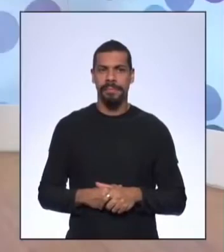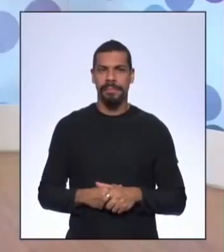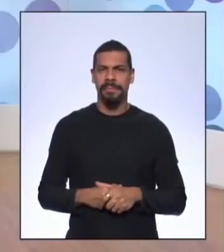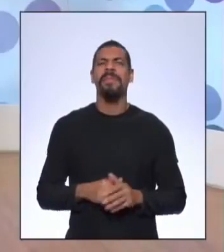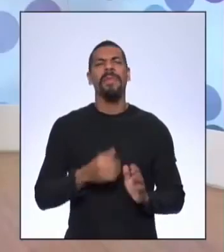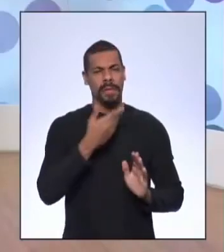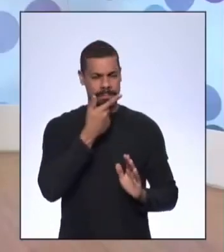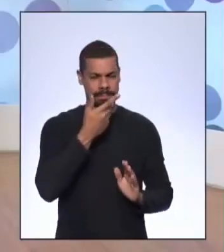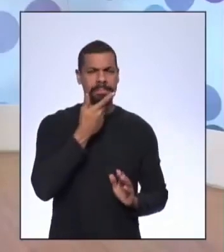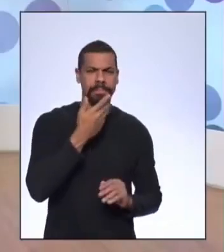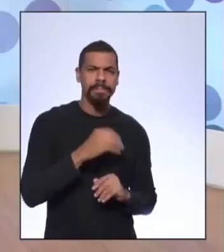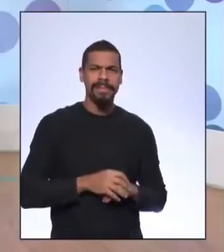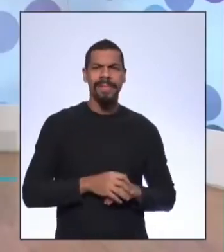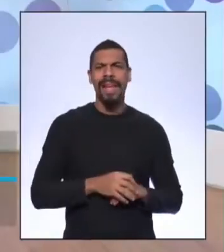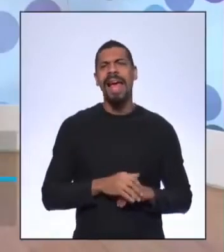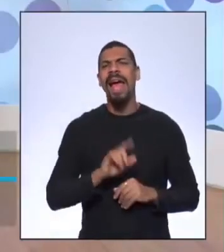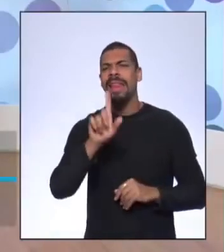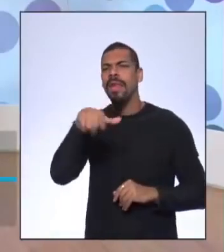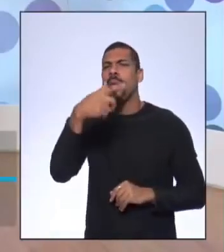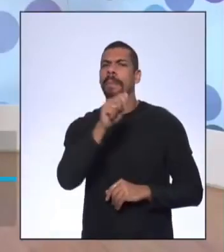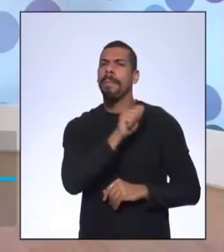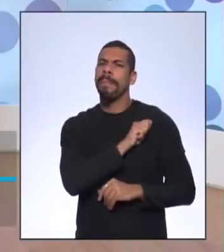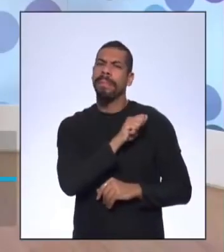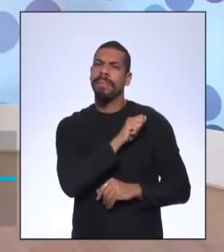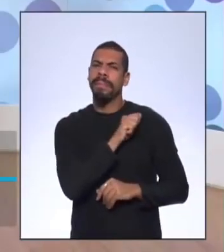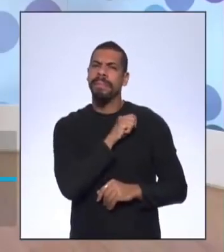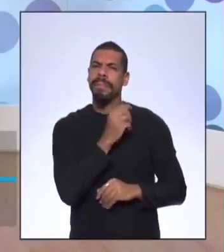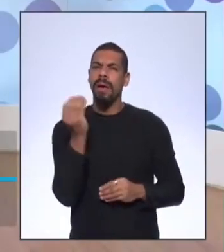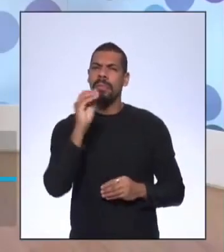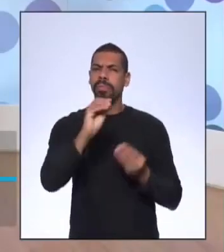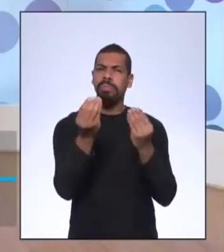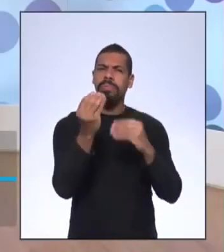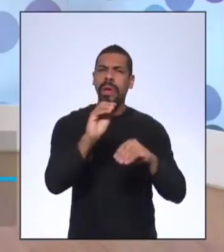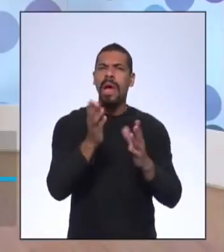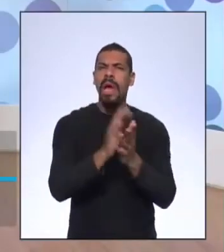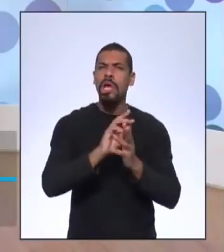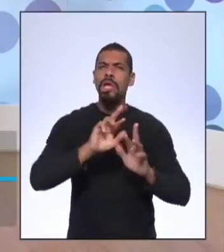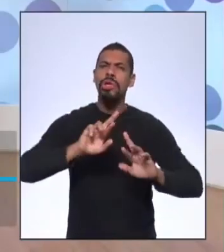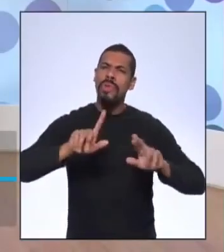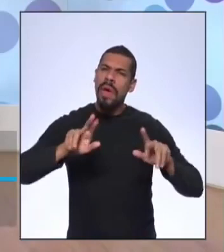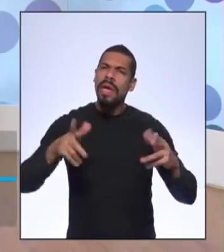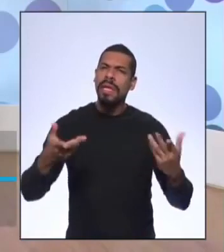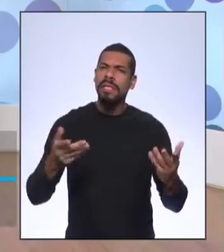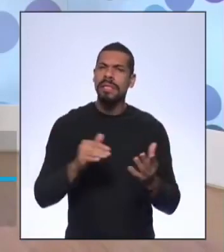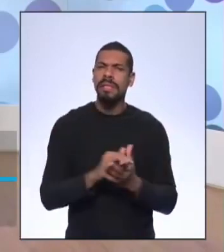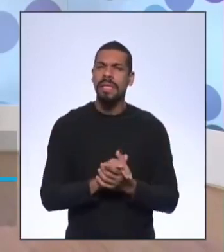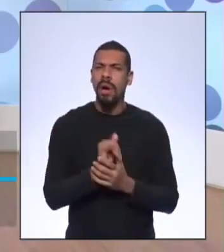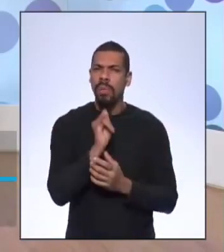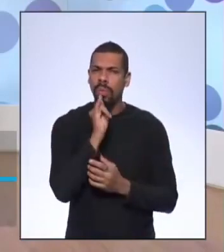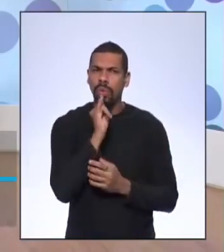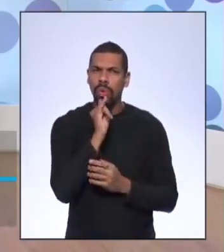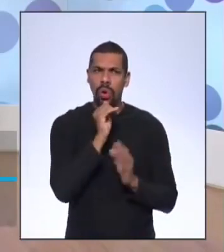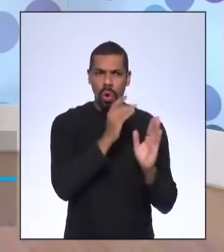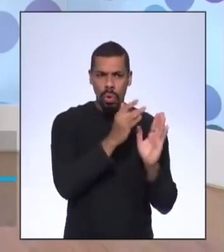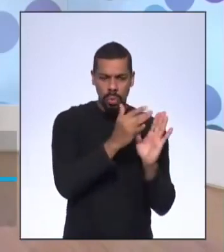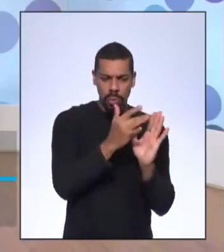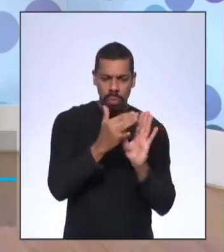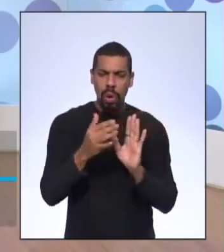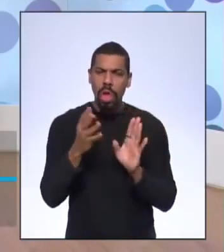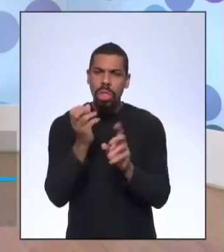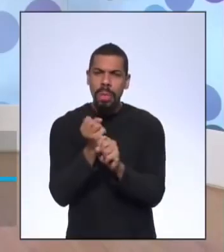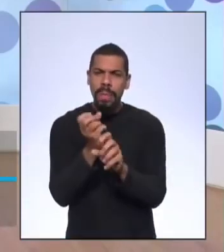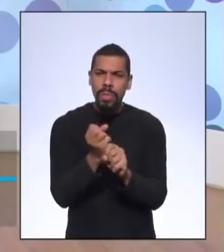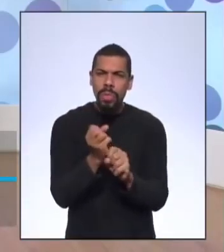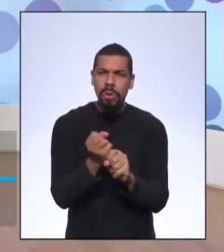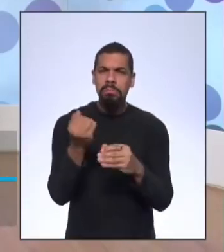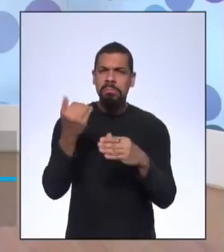Tranquilinho. E você sabe que a Isabelle, ela colocou essa representação, mas de uma forma diferente, ela colocou a conta todinha lá no chat.